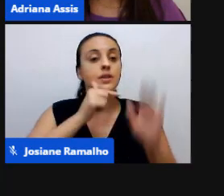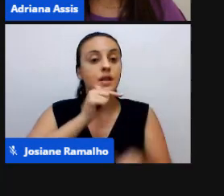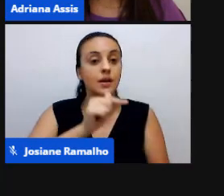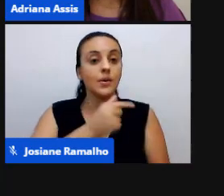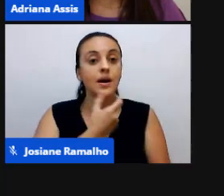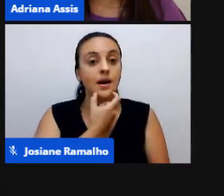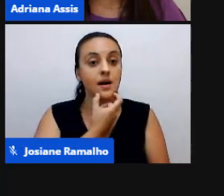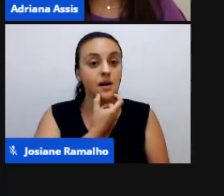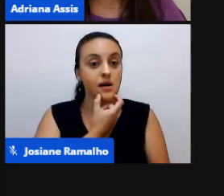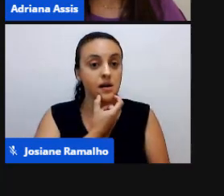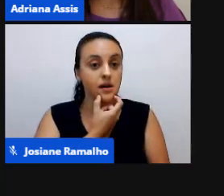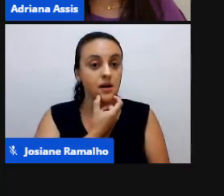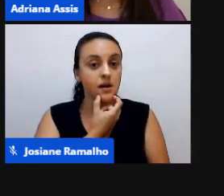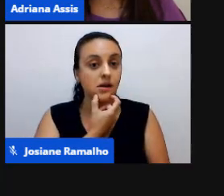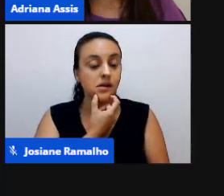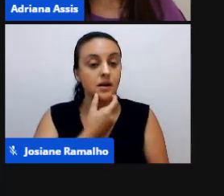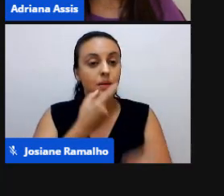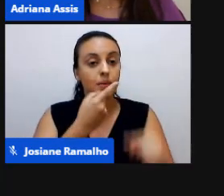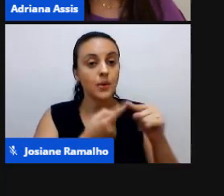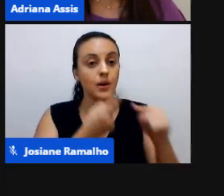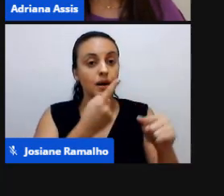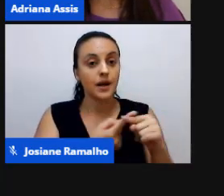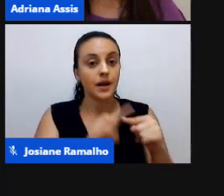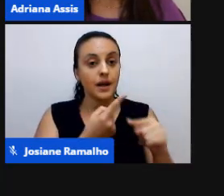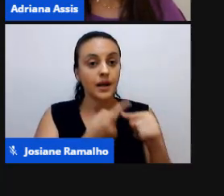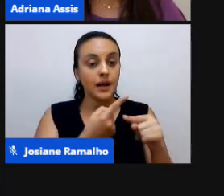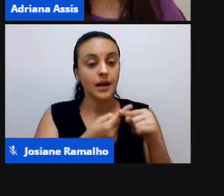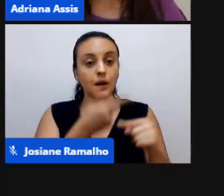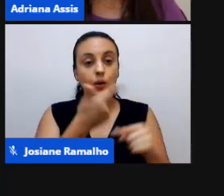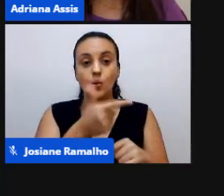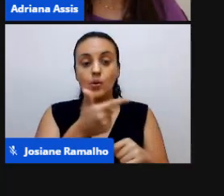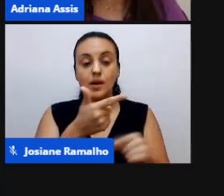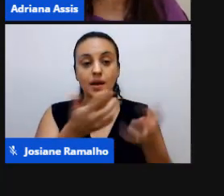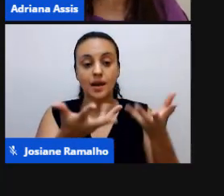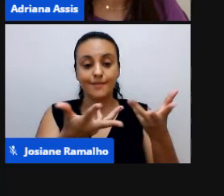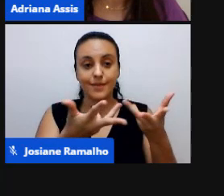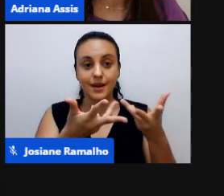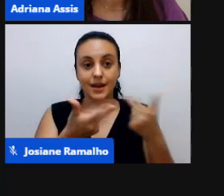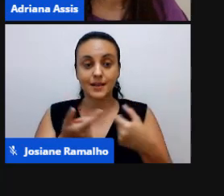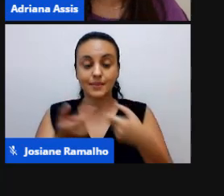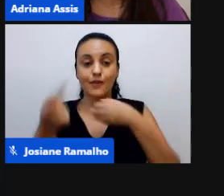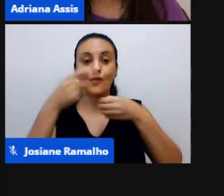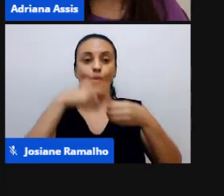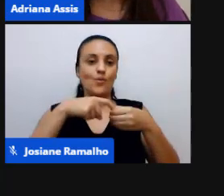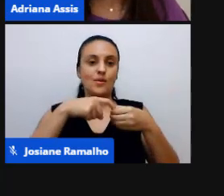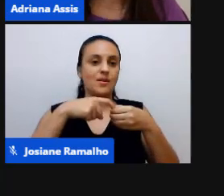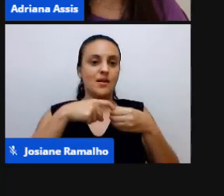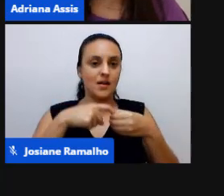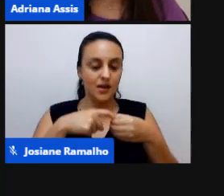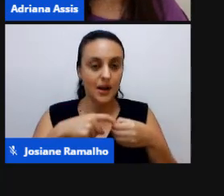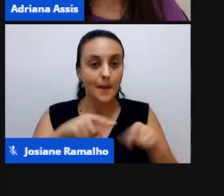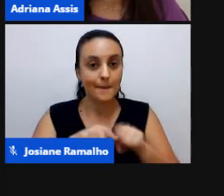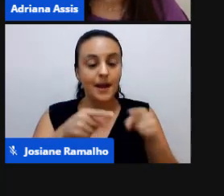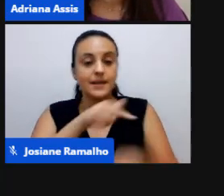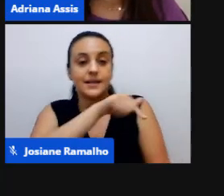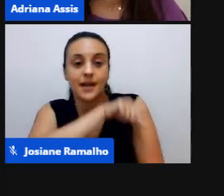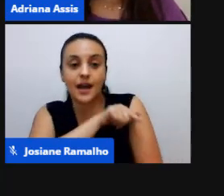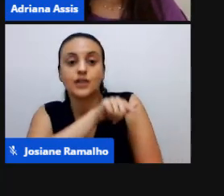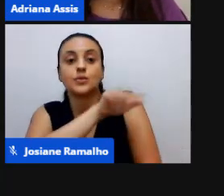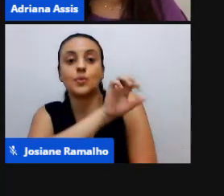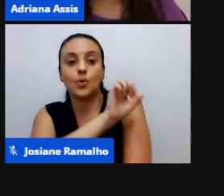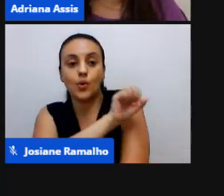pois para esta série não existem habilidades a serem retomadas. Já para o